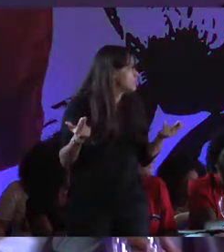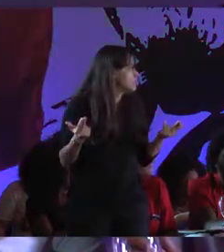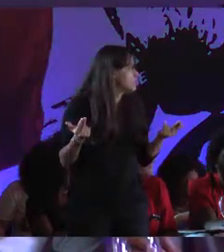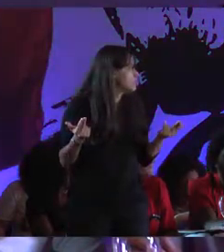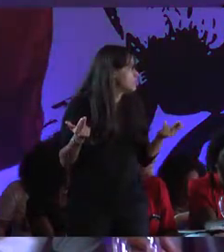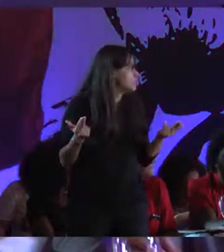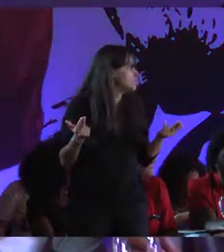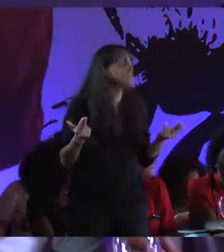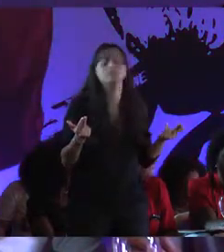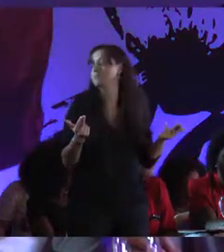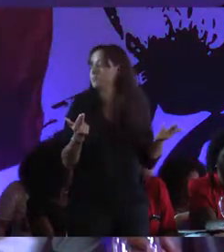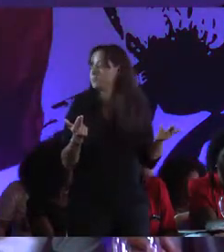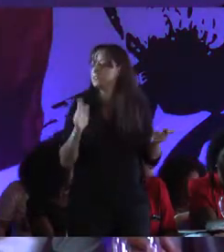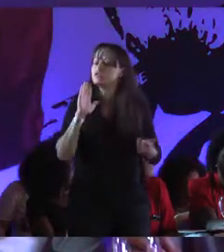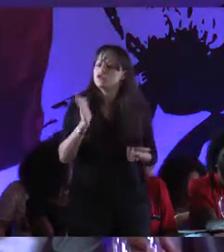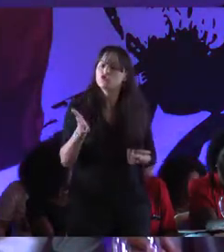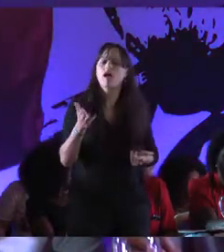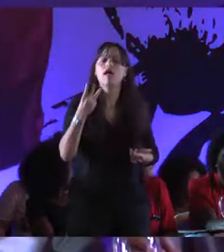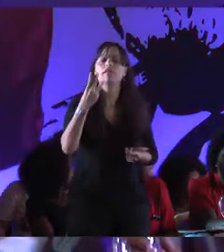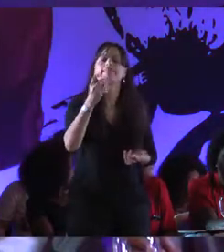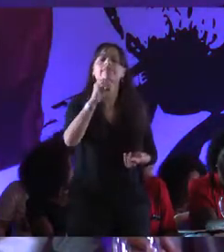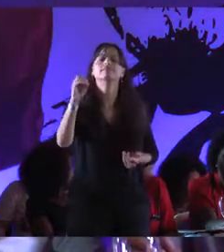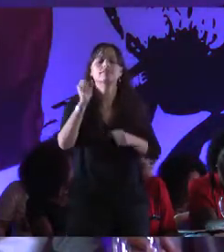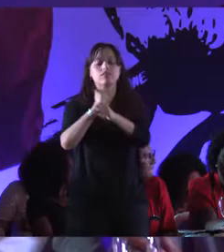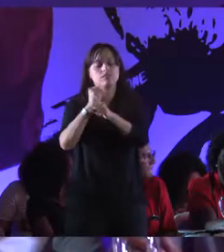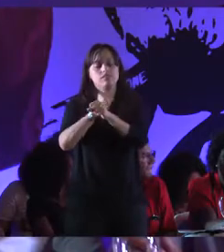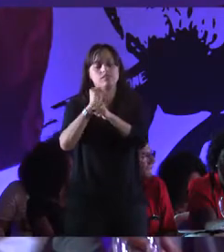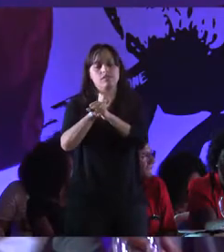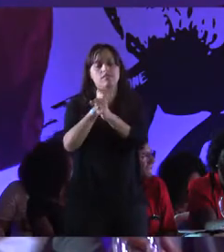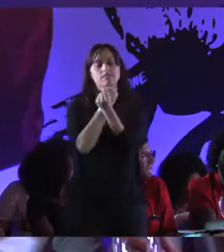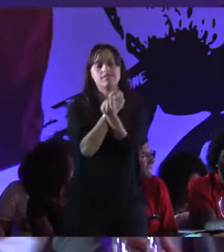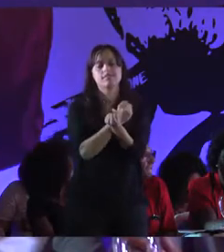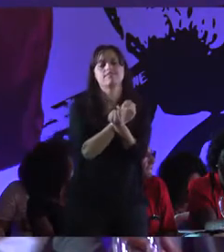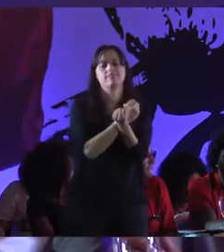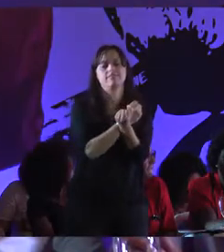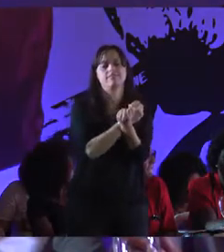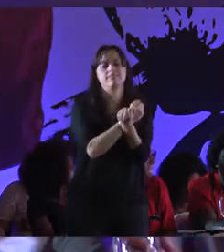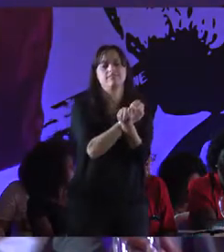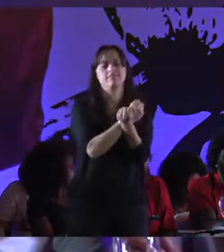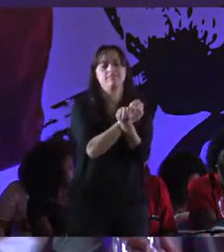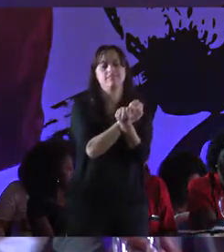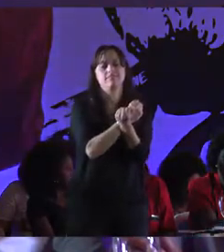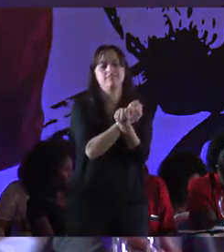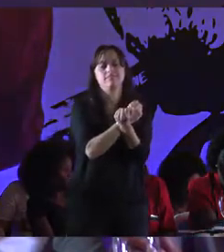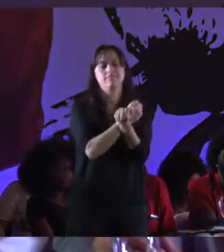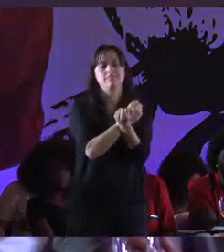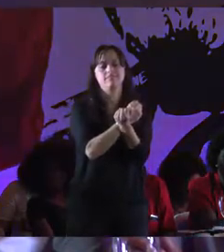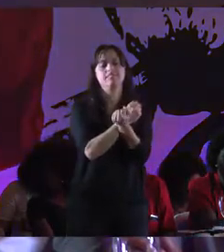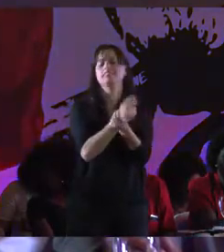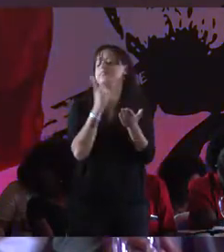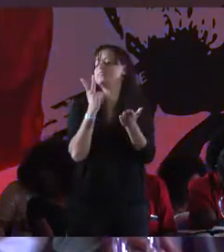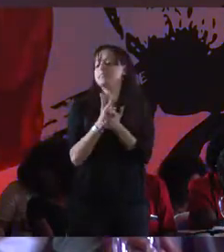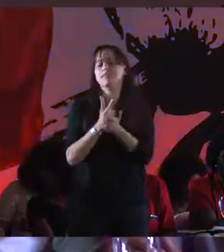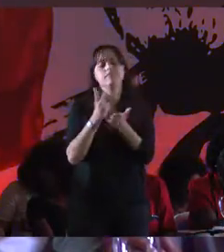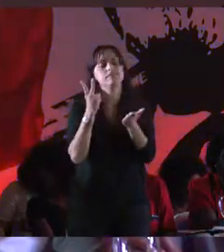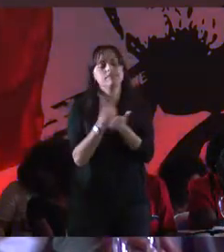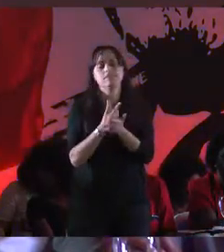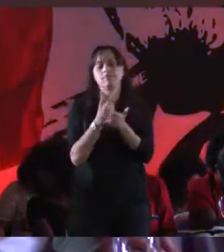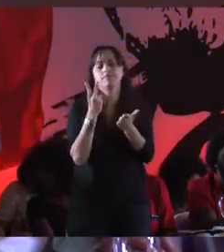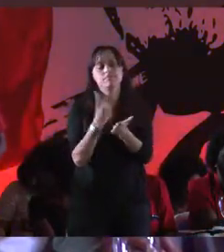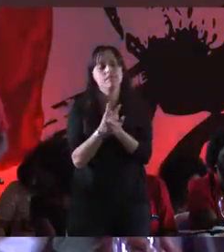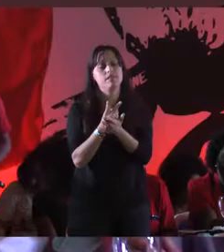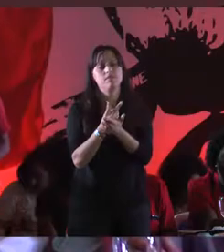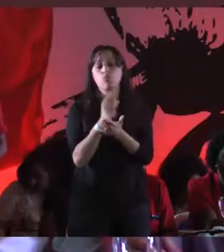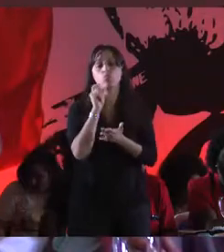Nós tivemos 300 anos de escravidão. Sempre encararam os negros, os morros no